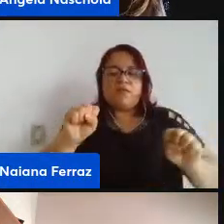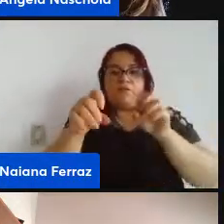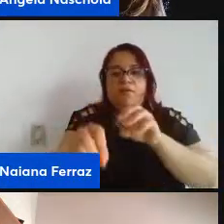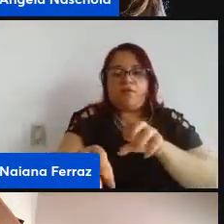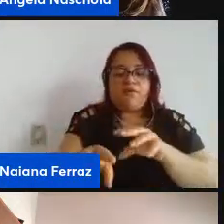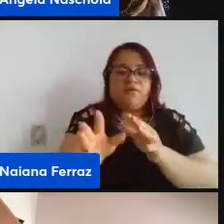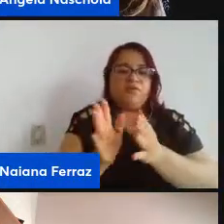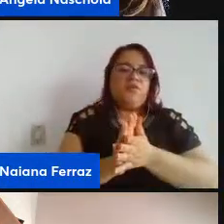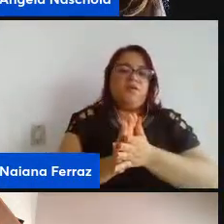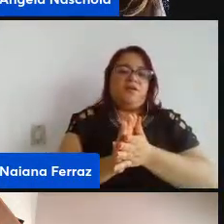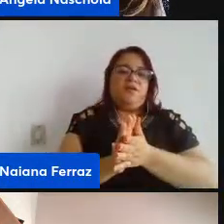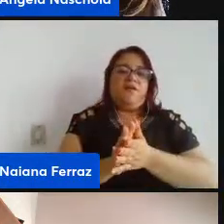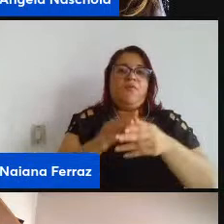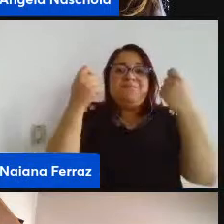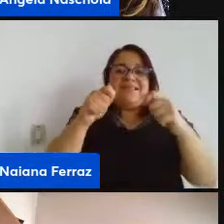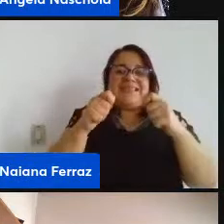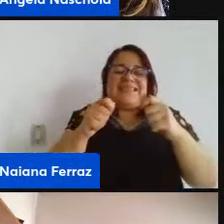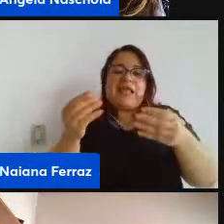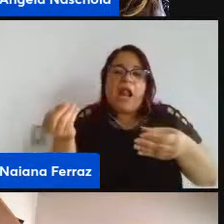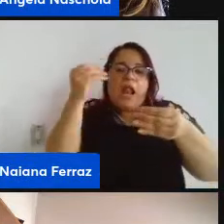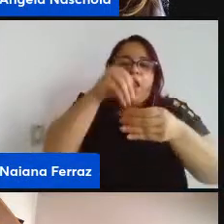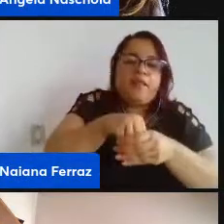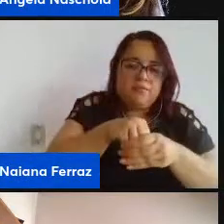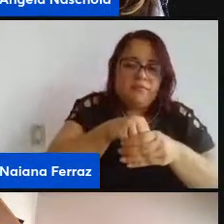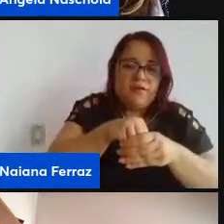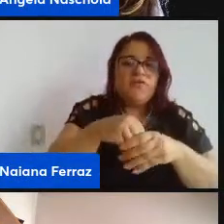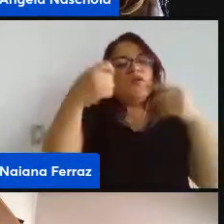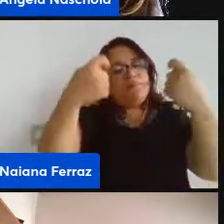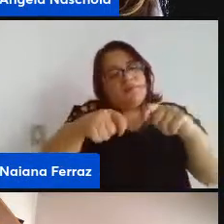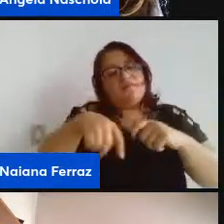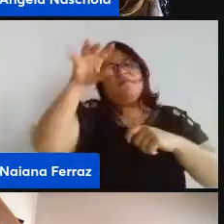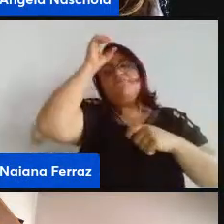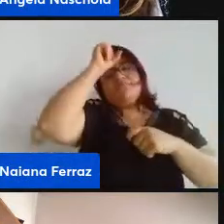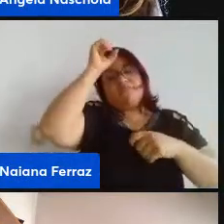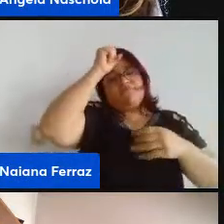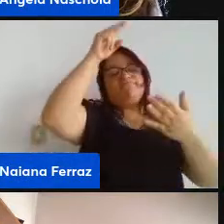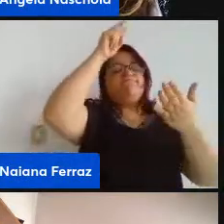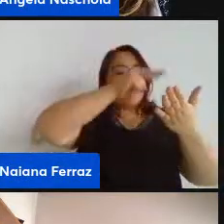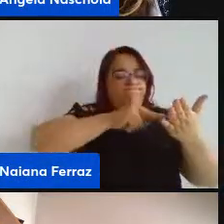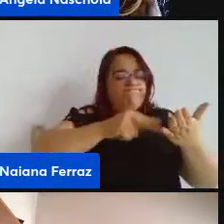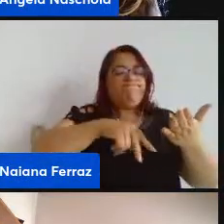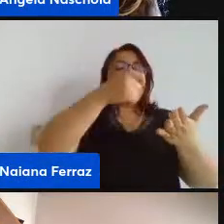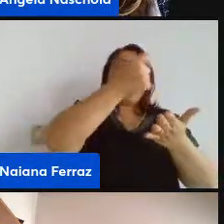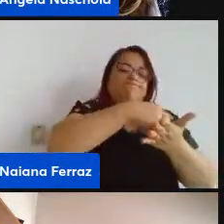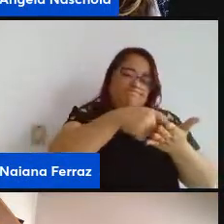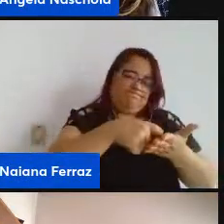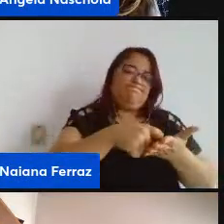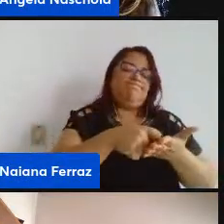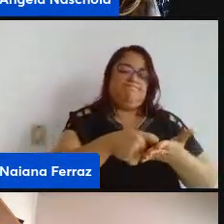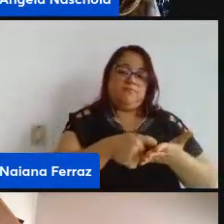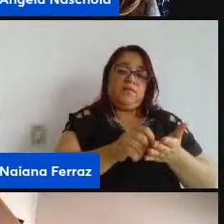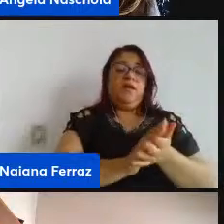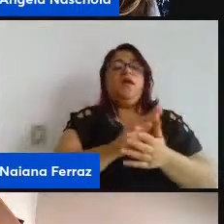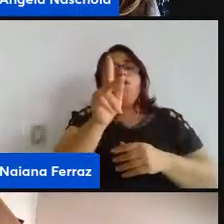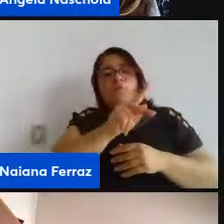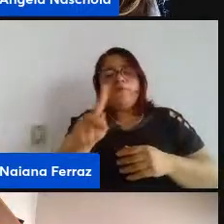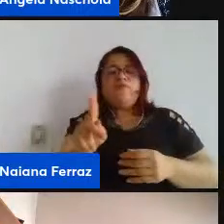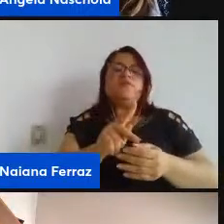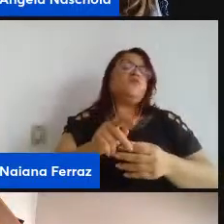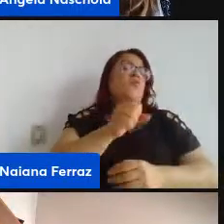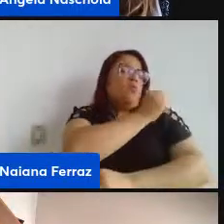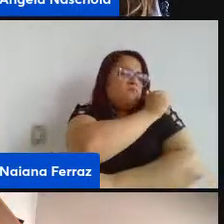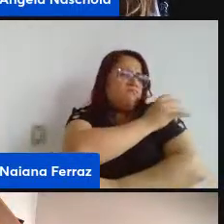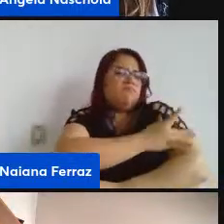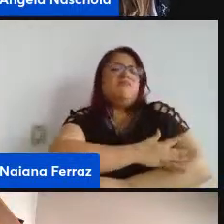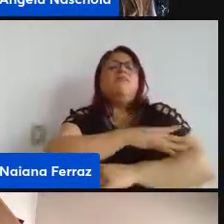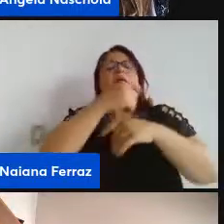nós temos que o próprio professor, né, que está no ensino fundamental, a gente tem que fazer